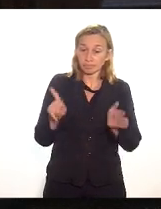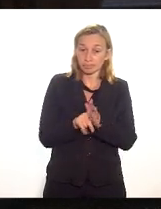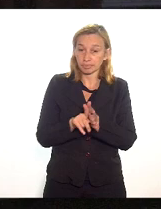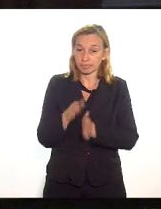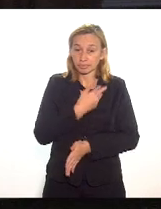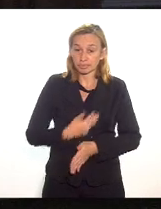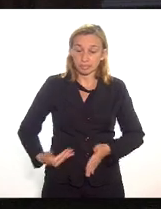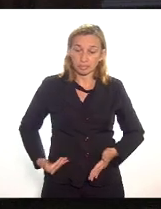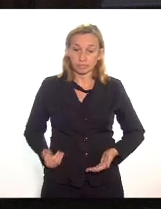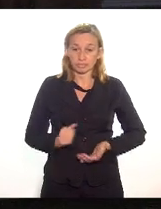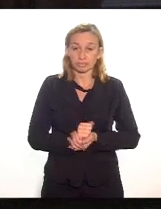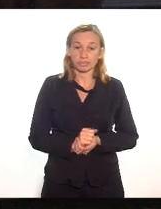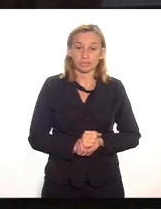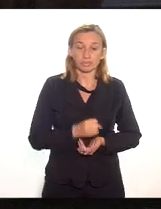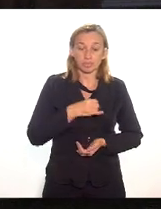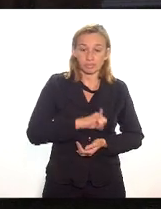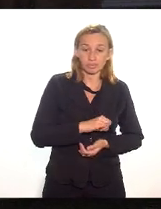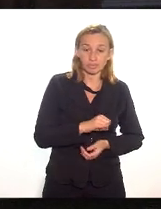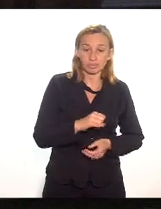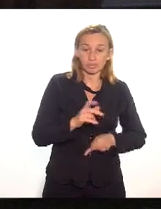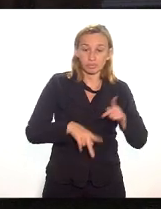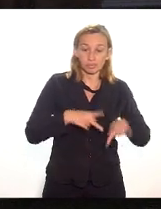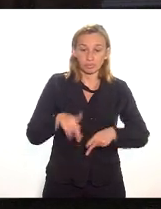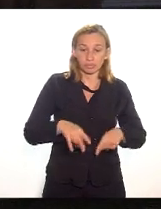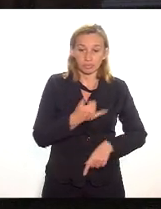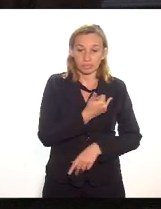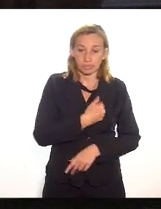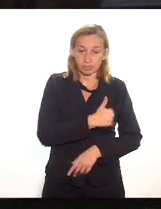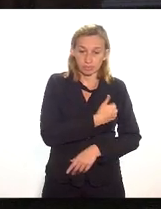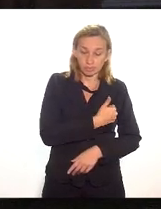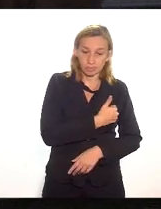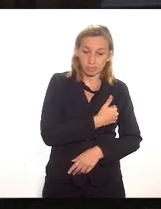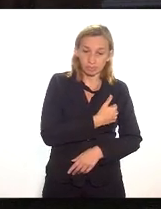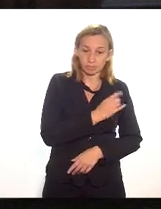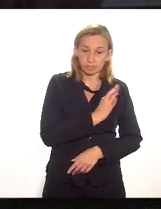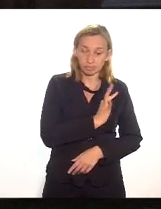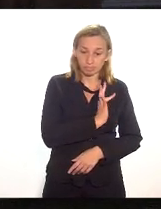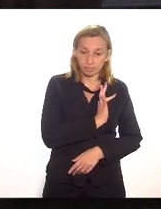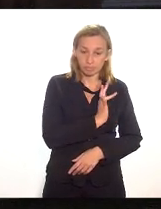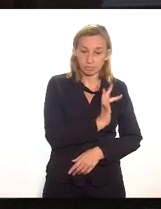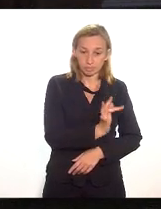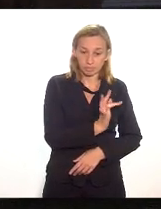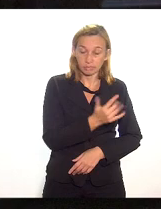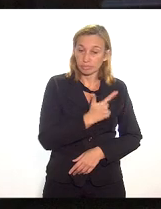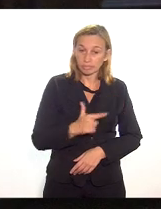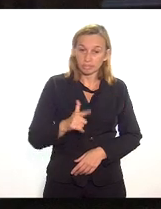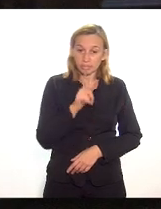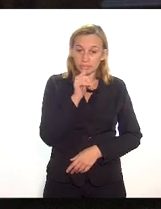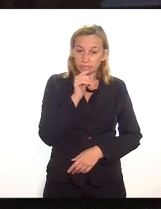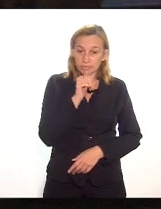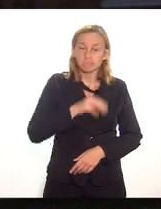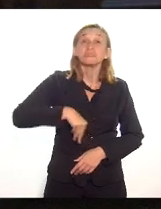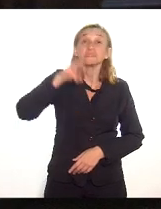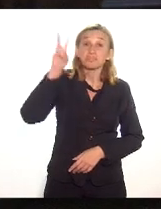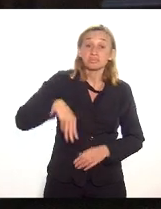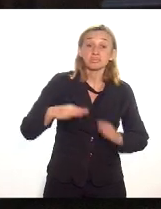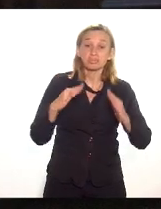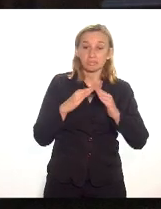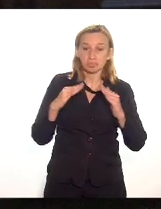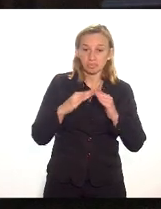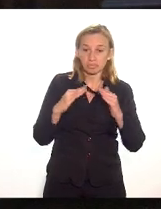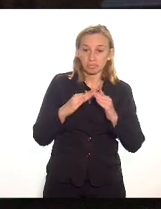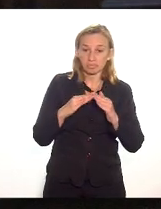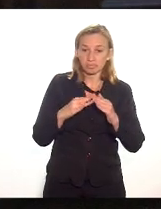população de São João de Meriti não tem água, da Baixada não tem água, saibam vocês que quem mora na Zona Sul tem